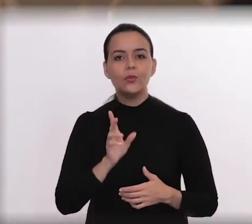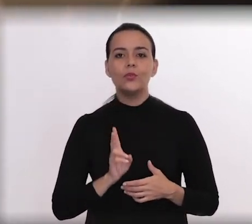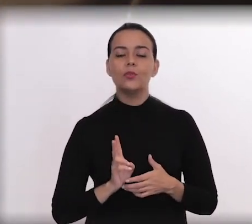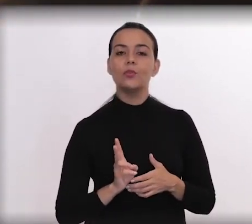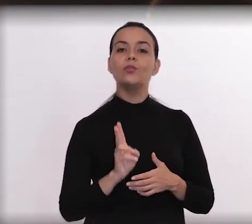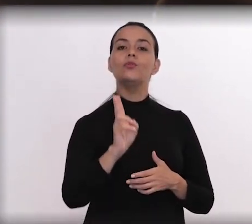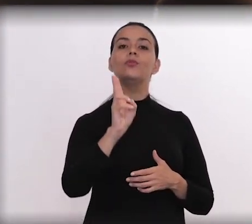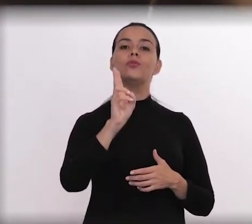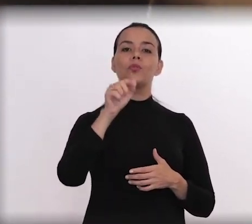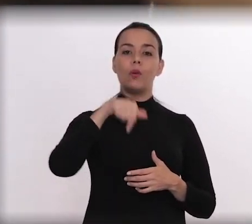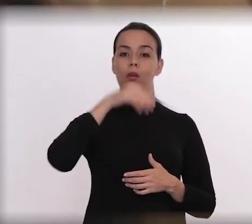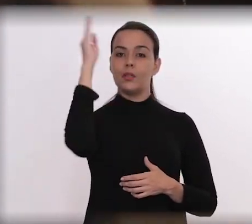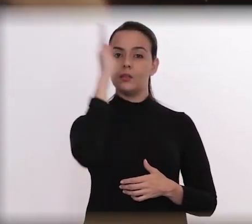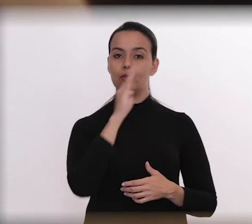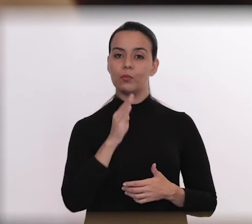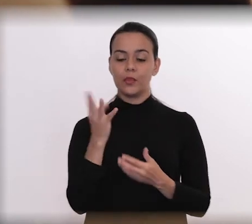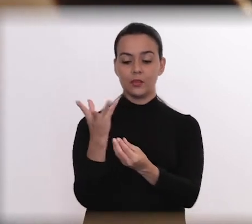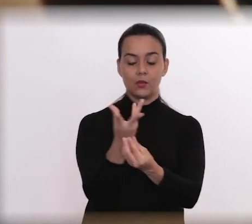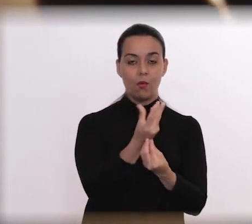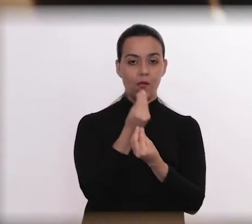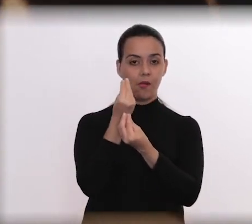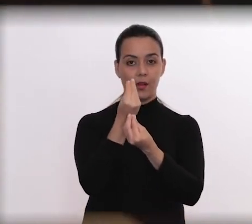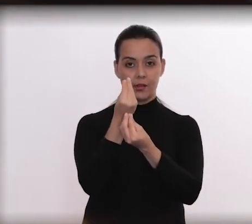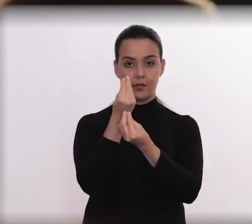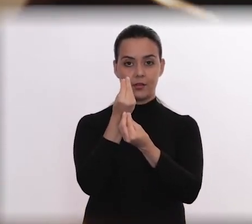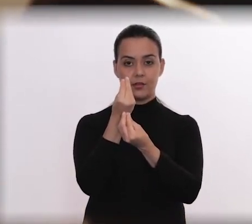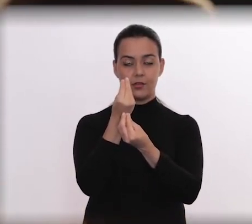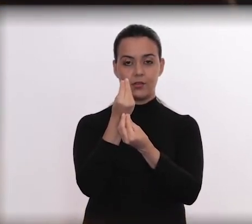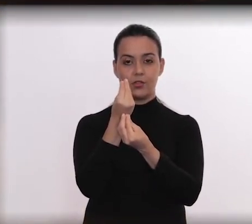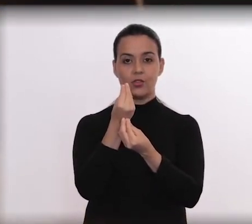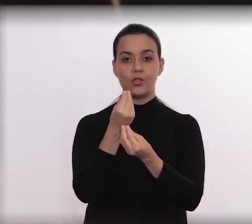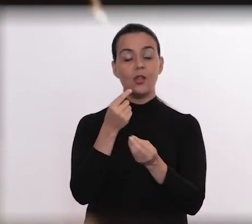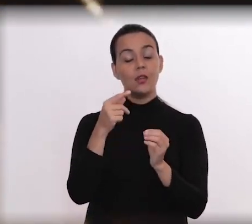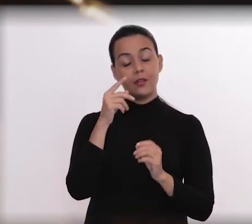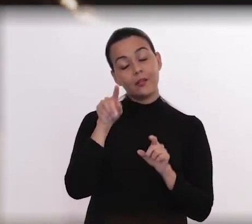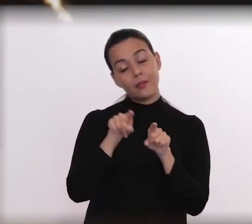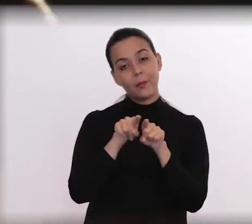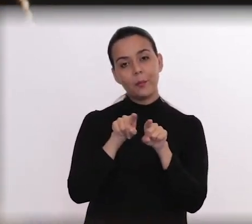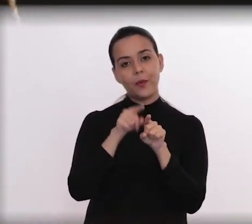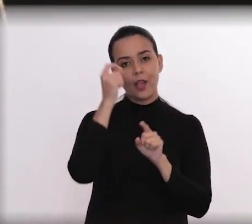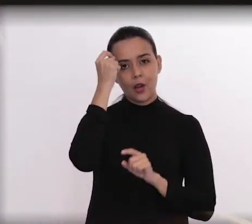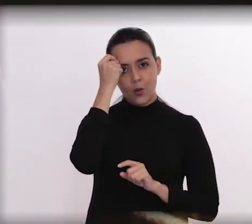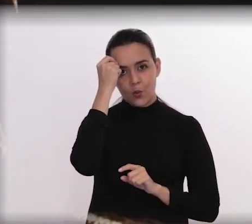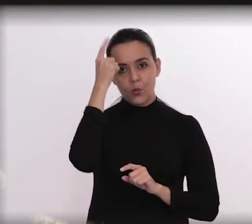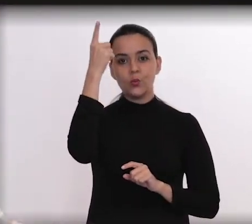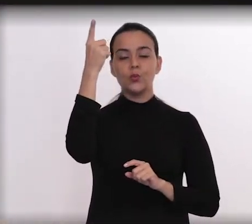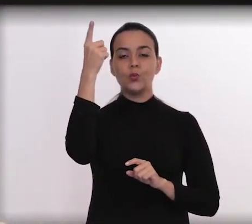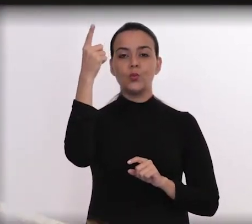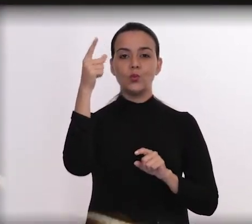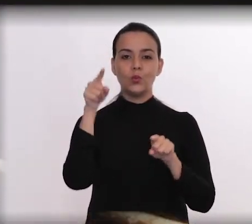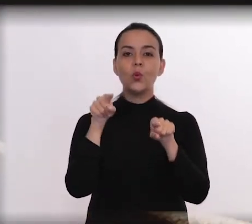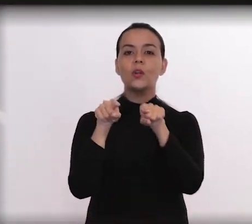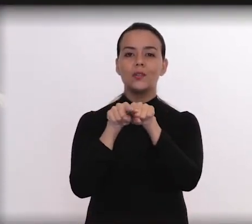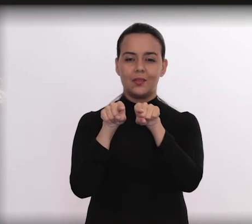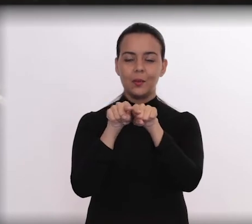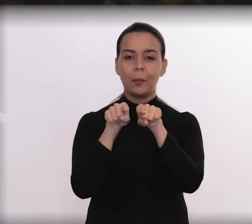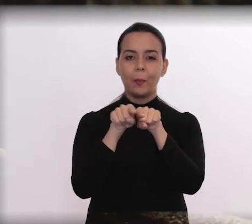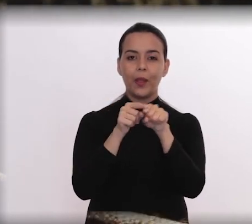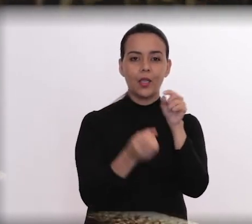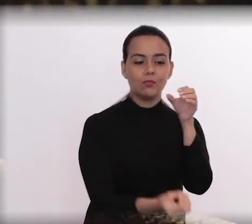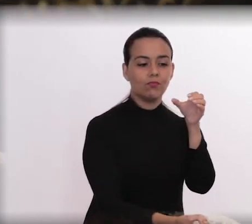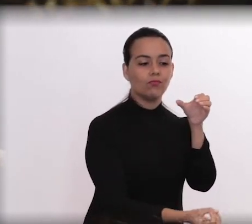modernismo brasileiro, se dando tanto nos setores da produção cultural, não é? Se a gente pensa nos vários movimentos que